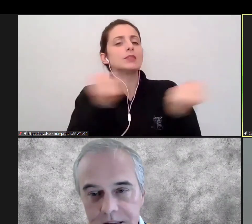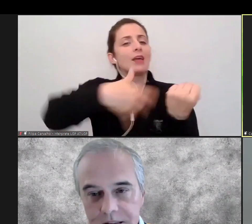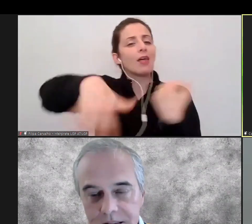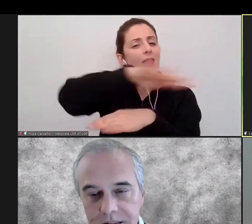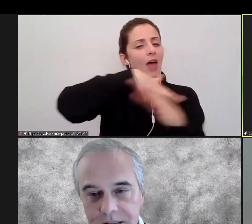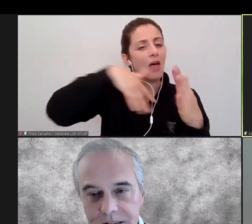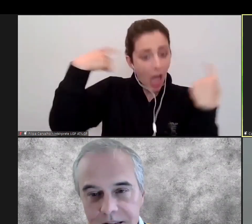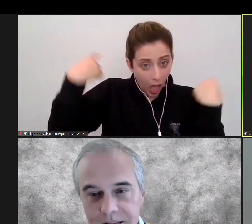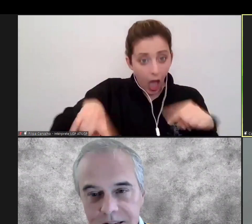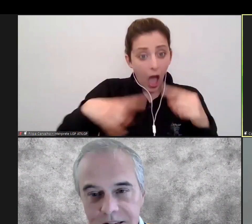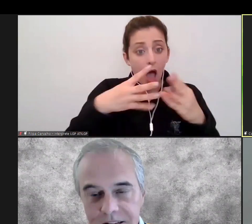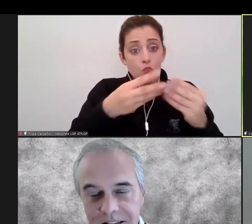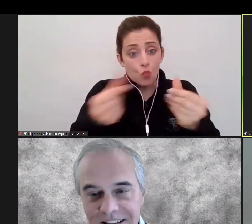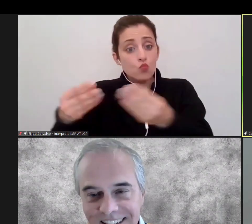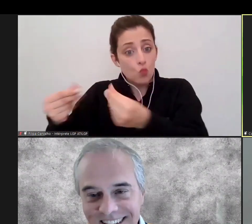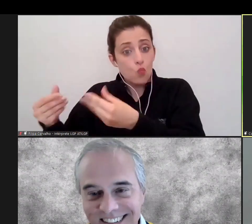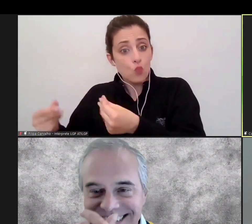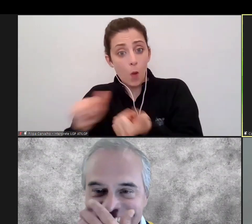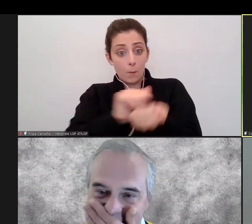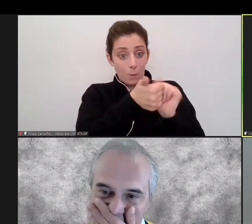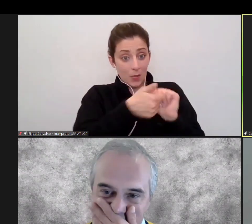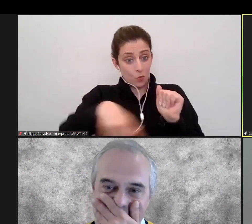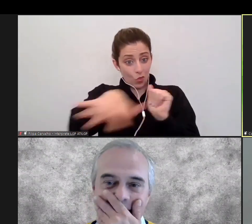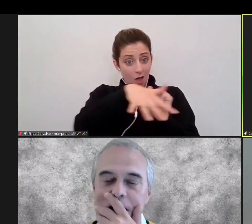soluções para reverter esta situação?